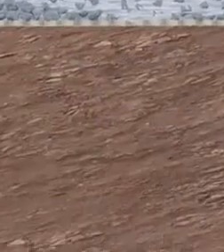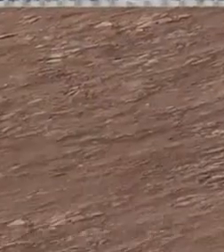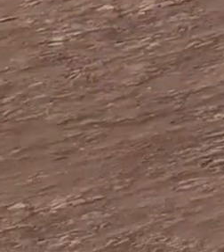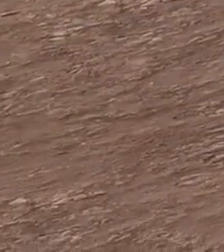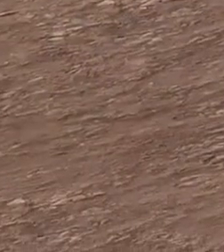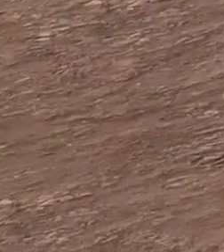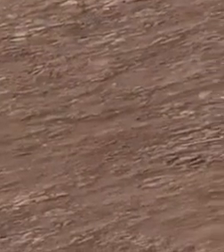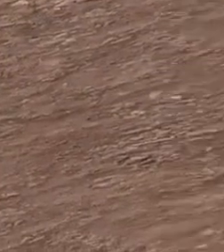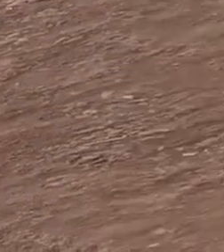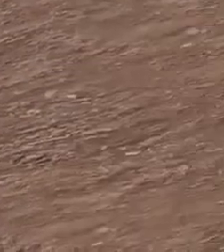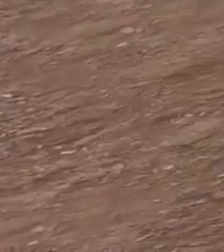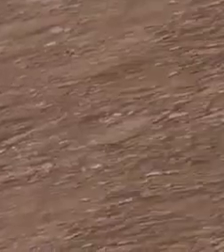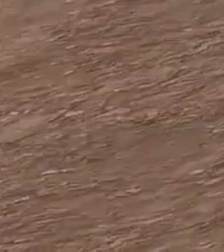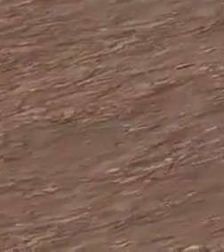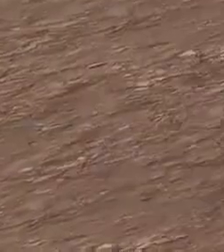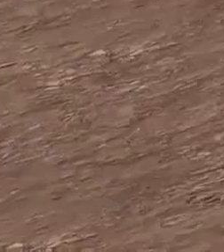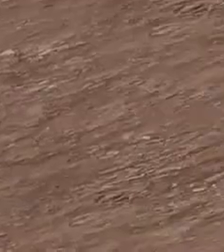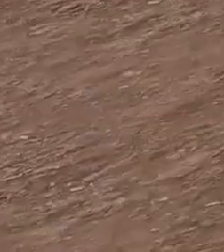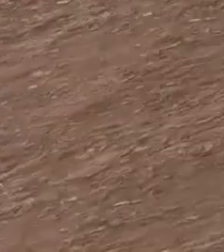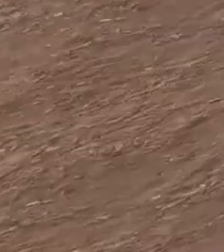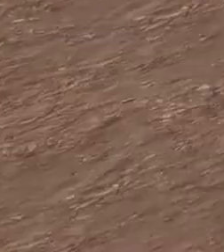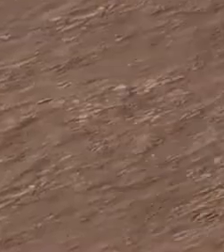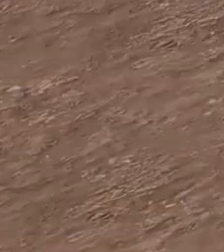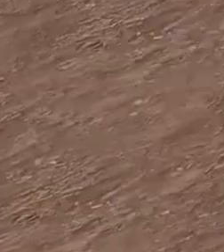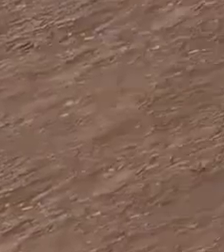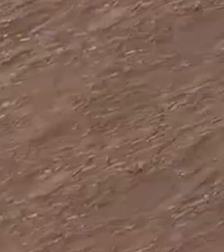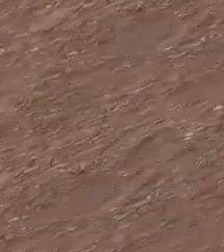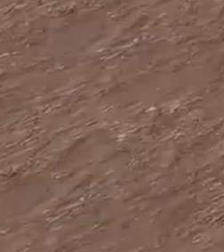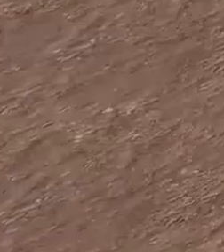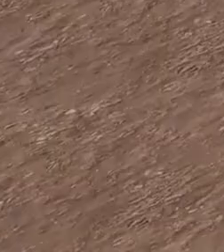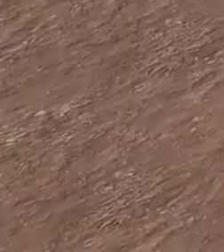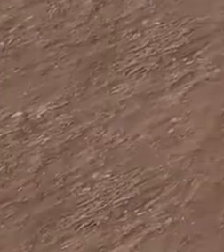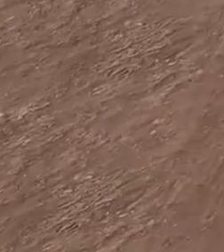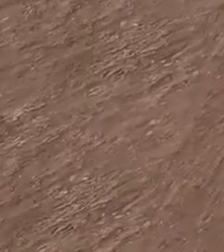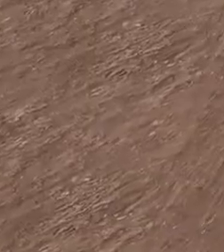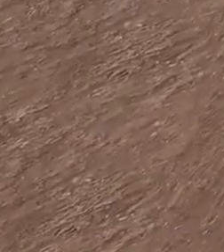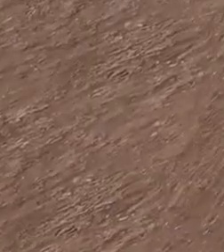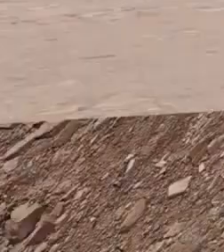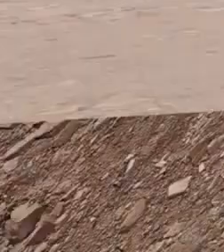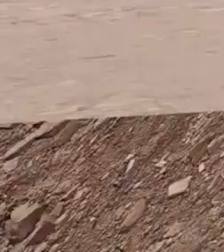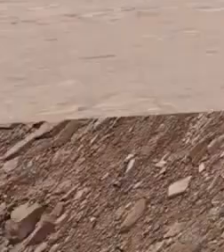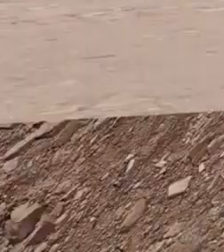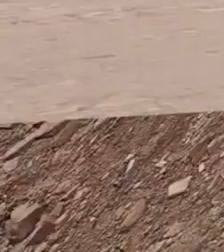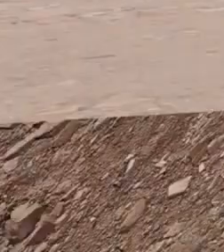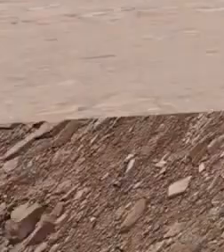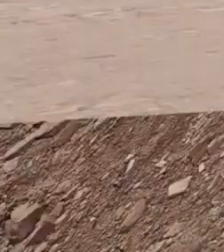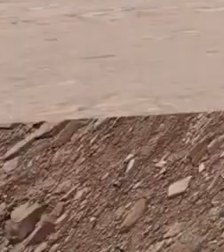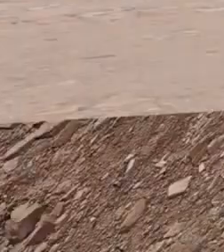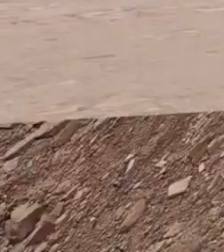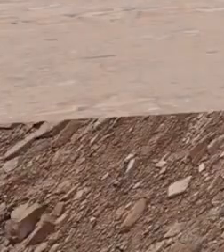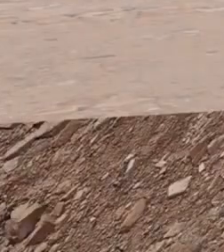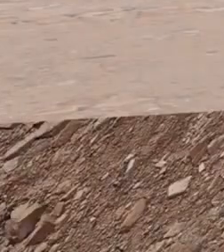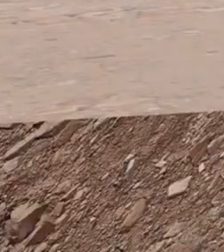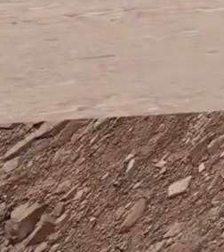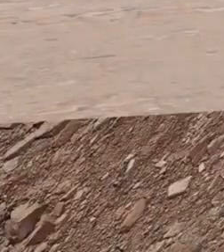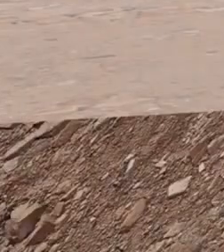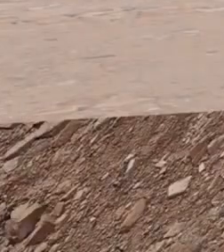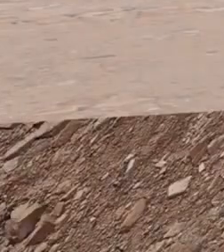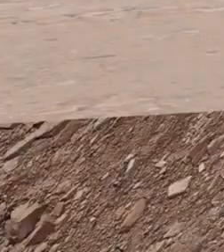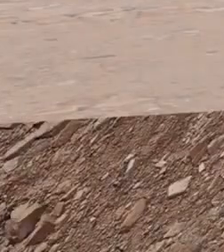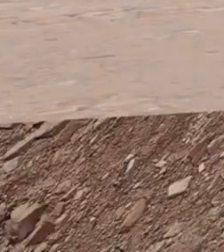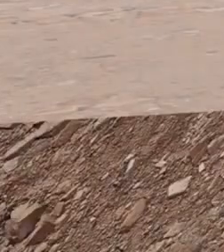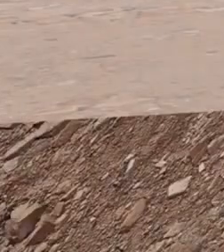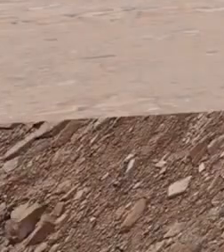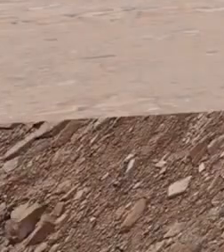da reação da nanosílica coloidal, são realizados ensaios de infiltração para verificar se existe algum